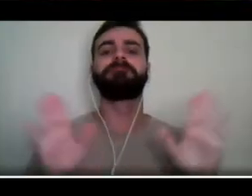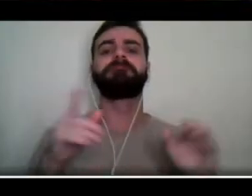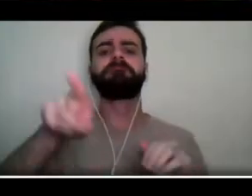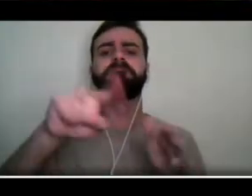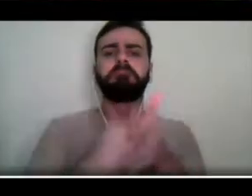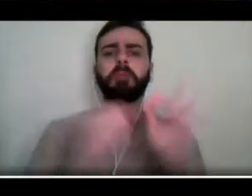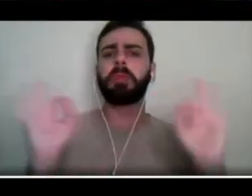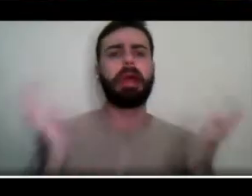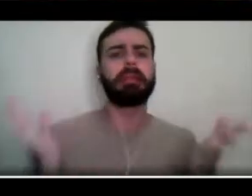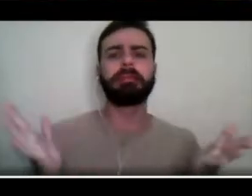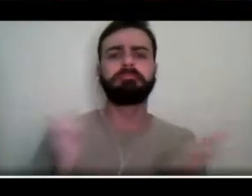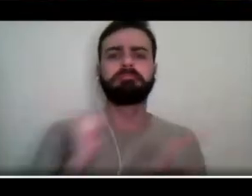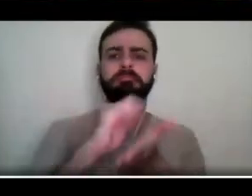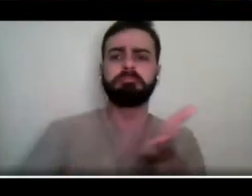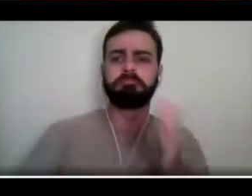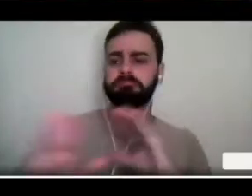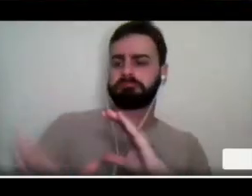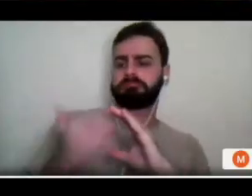Gente, ninguém me mandou dúvida.